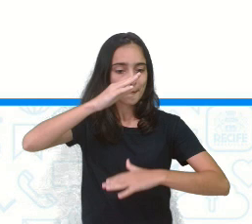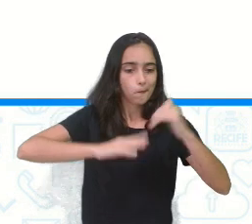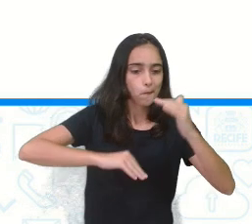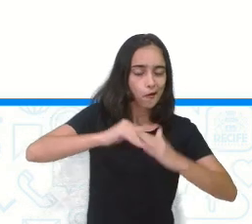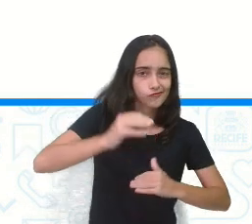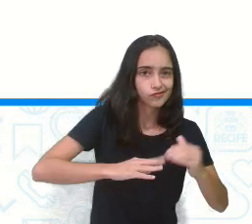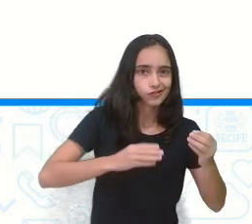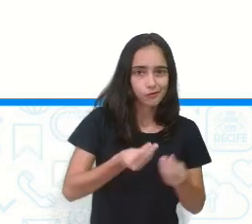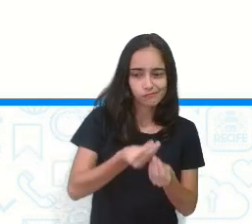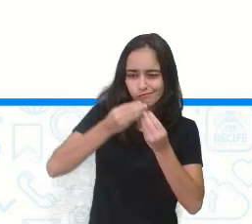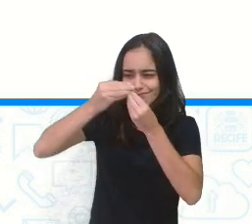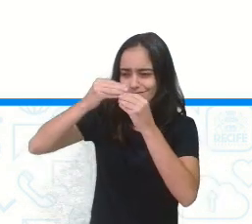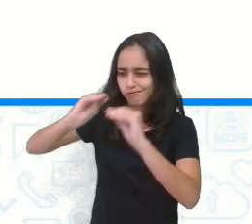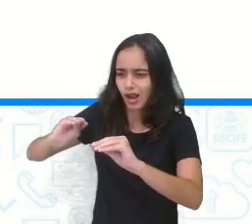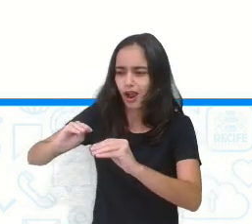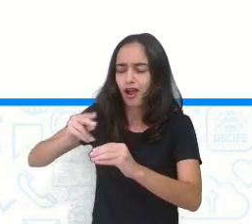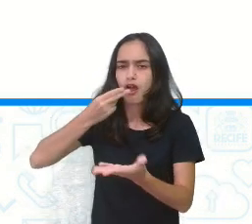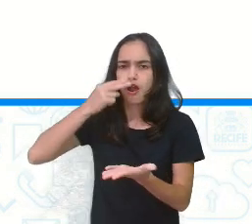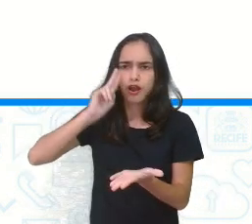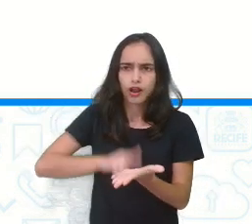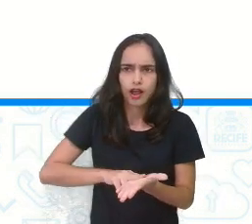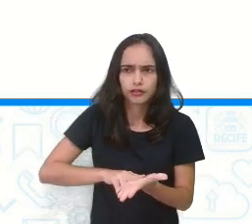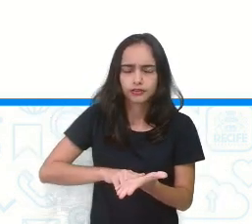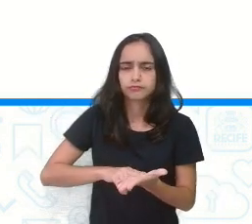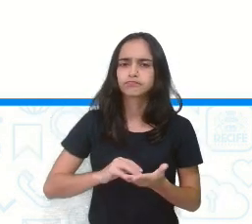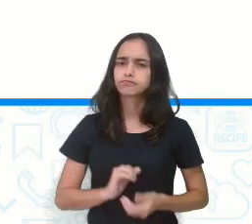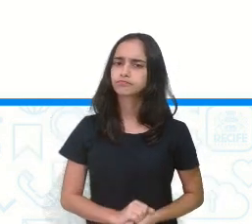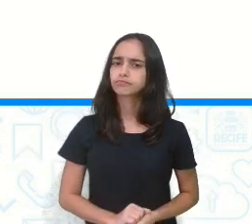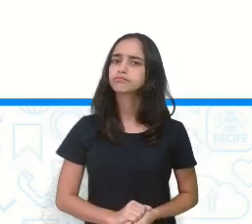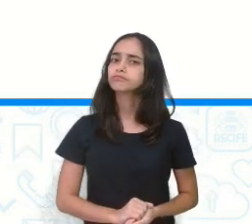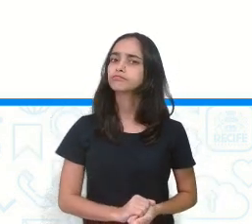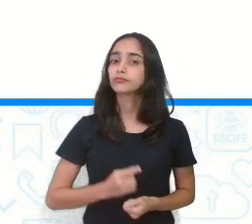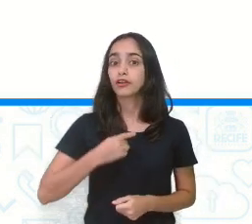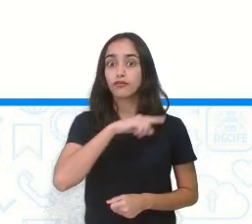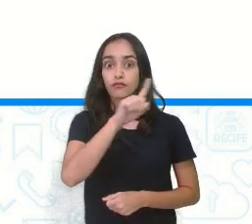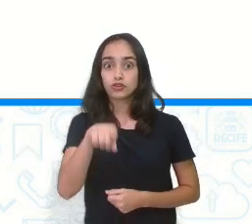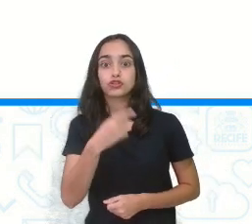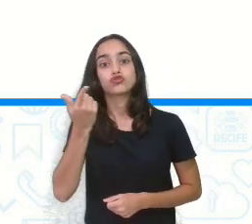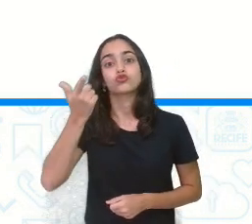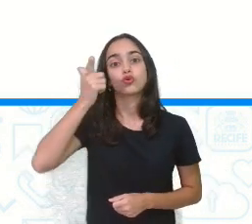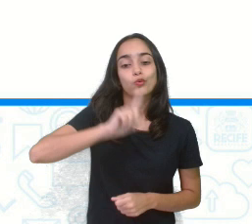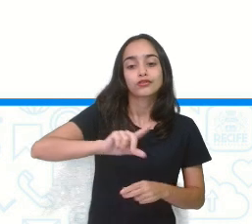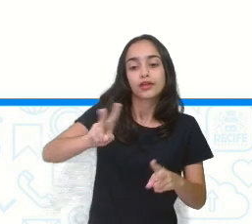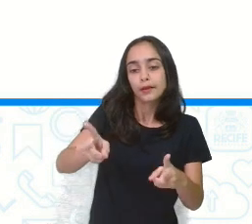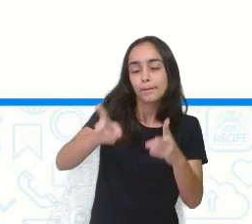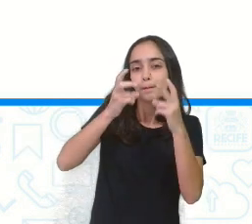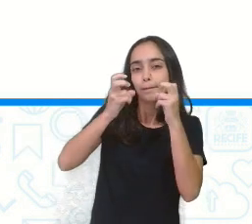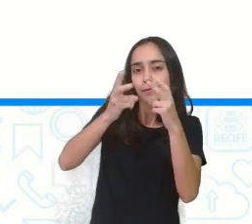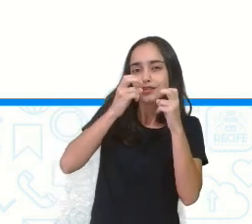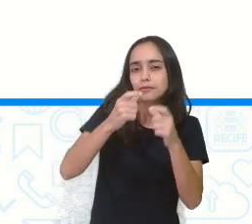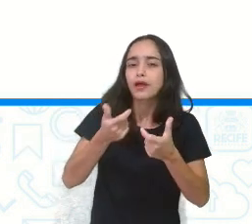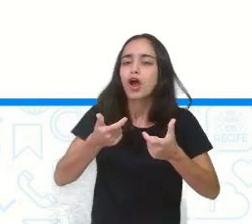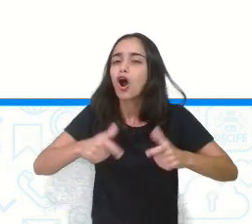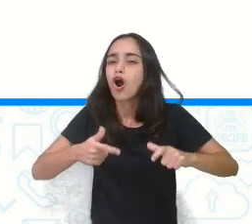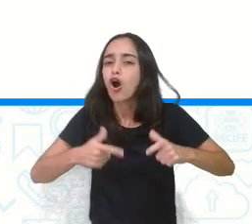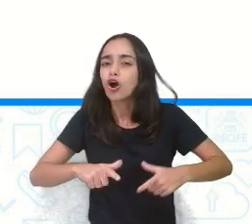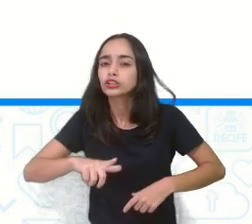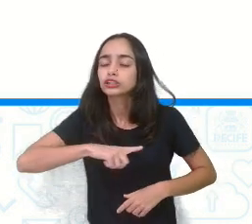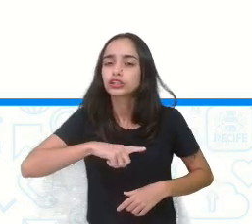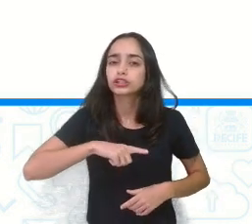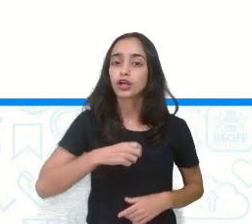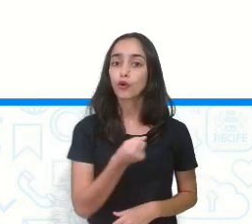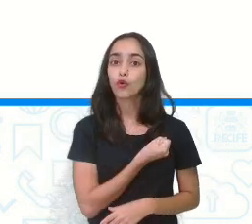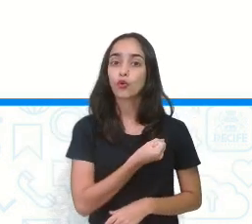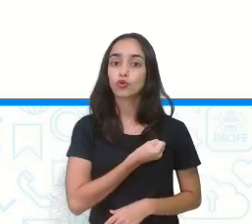correspondência. Já conseguiram perceber e identificar Onde é que está se utilizando o